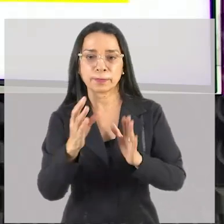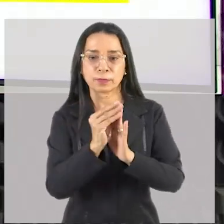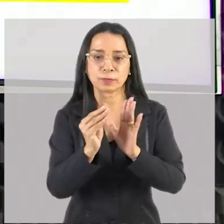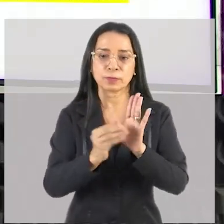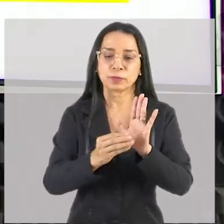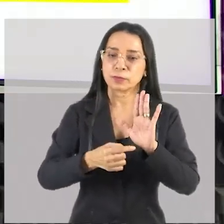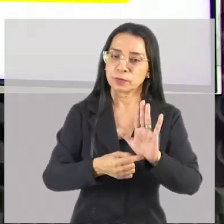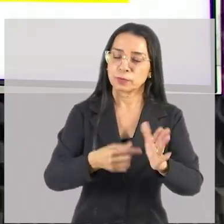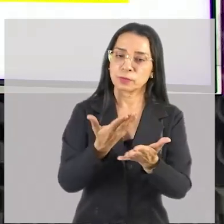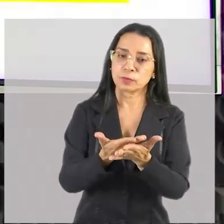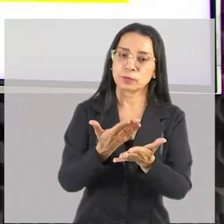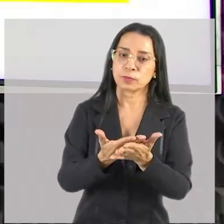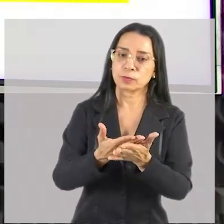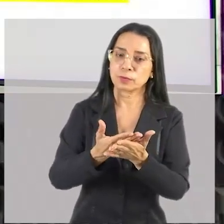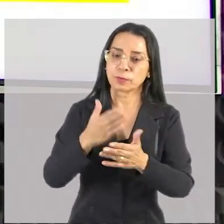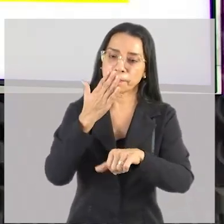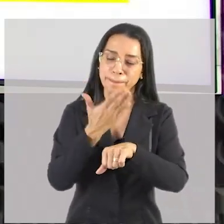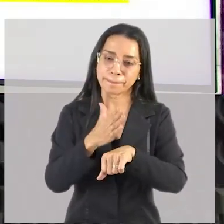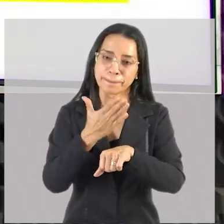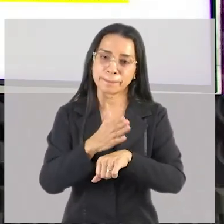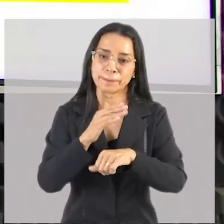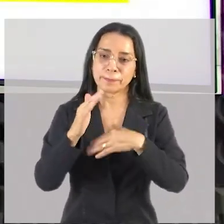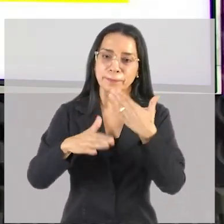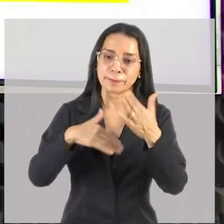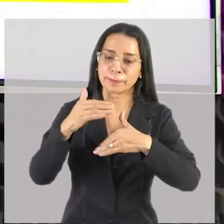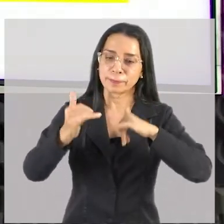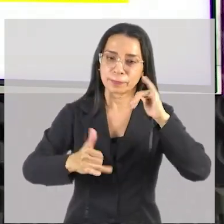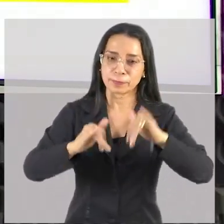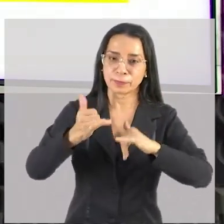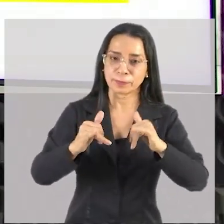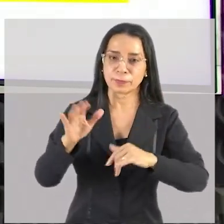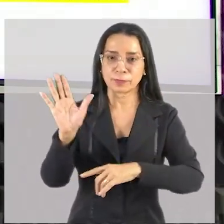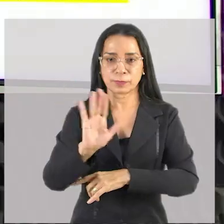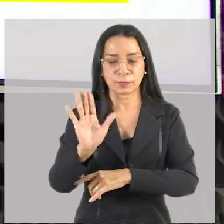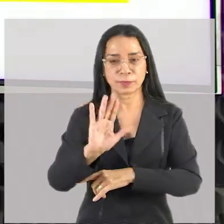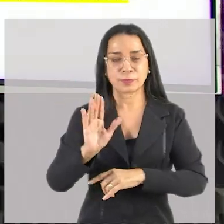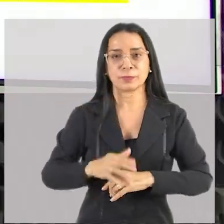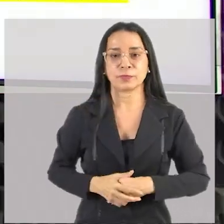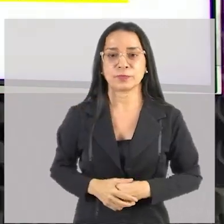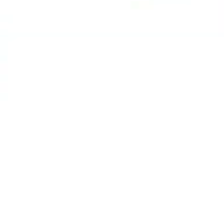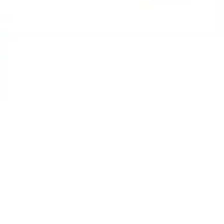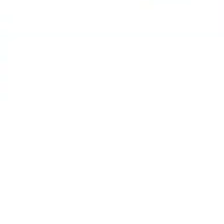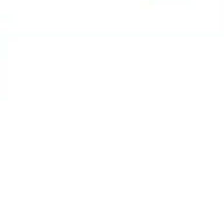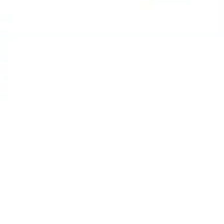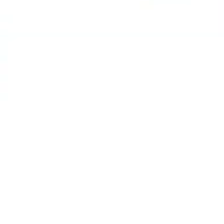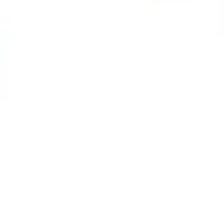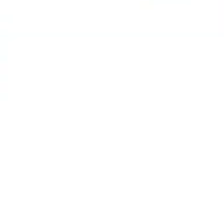que foi mostrado. Pegue mais exercícios. Desenvolva sua química e até o próximo vídeo.